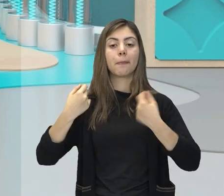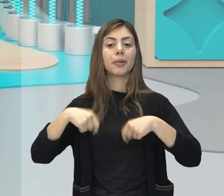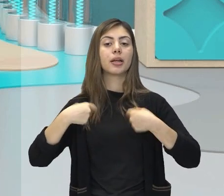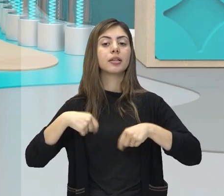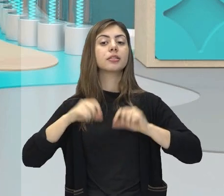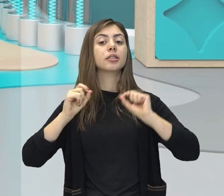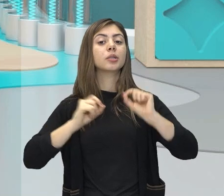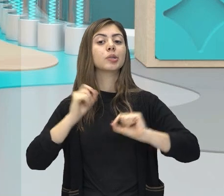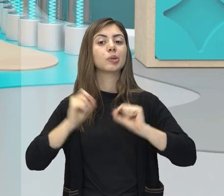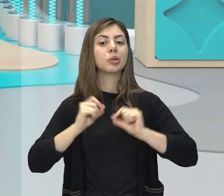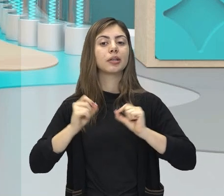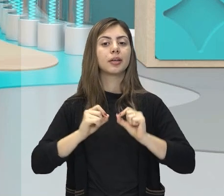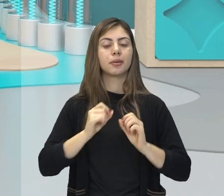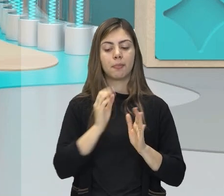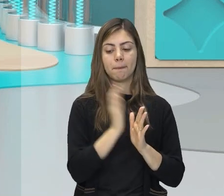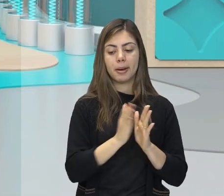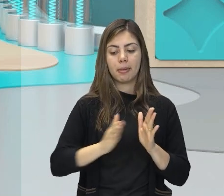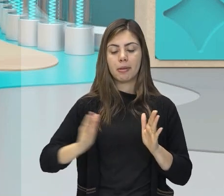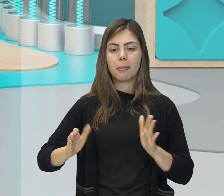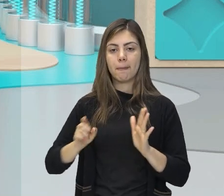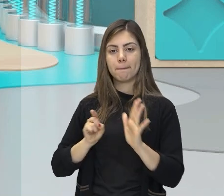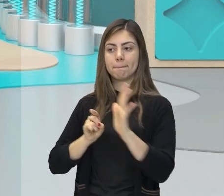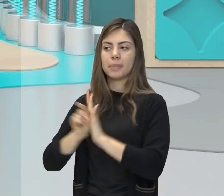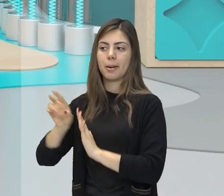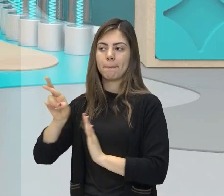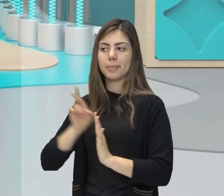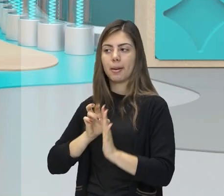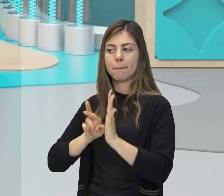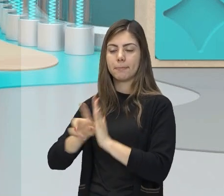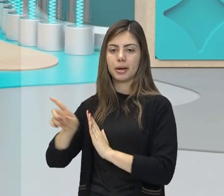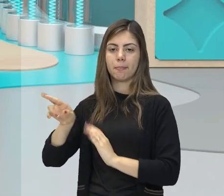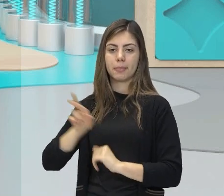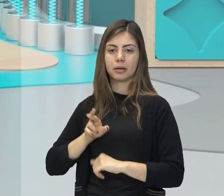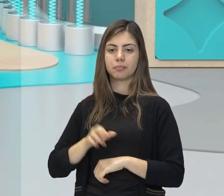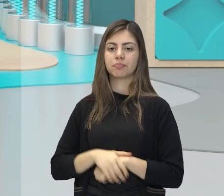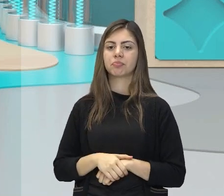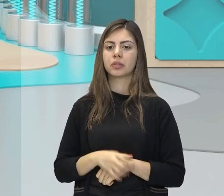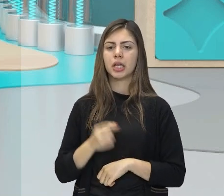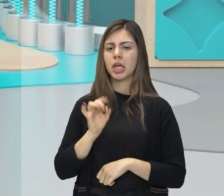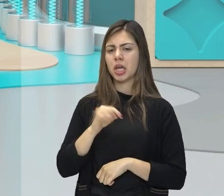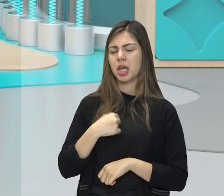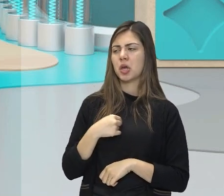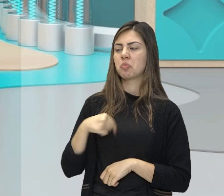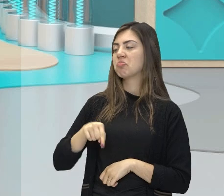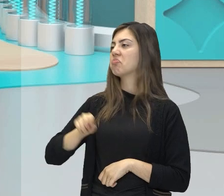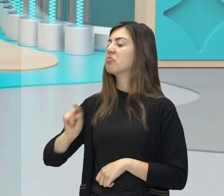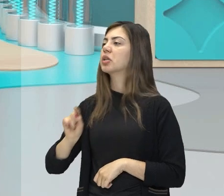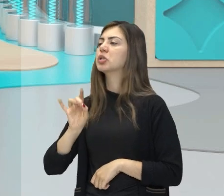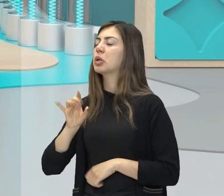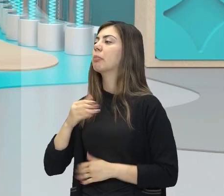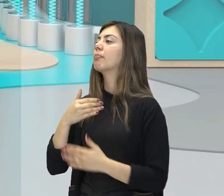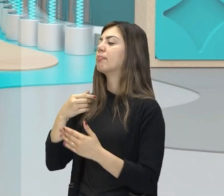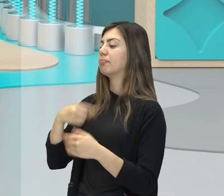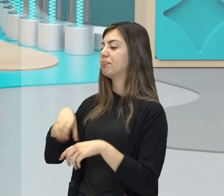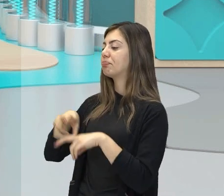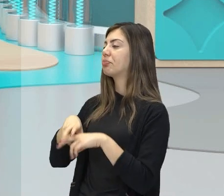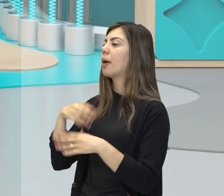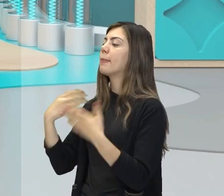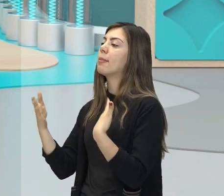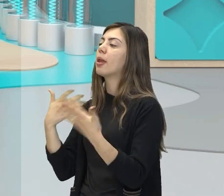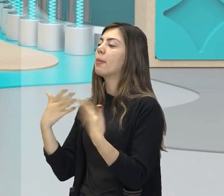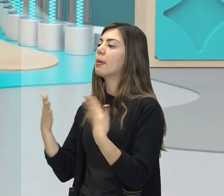um roteiro de perguntas. Isso mesmo, eu não posso simplesmente sentar diante da pessoa e começar a conversar. É bom